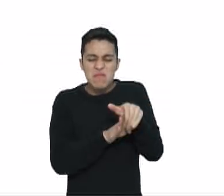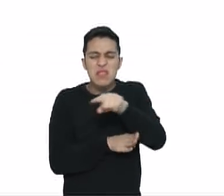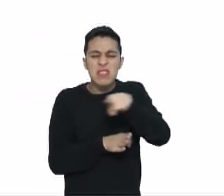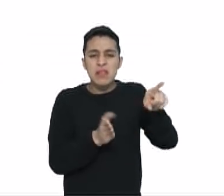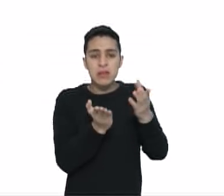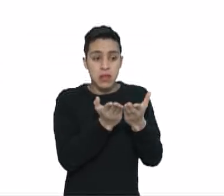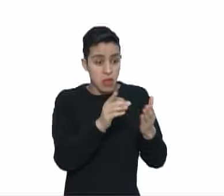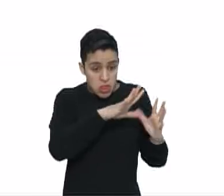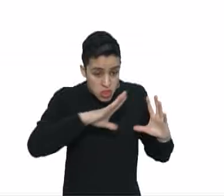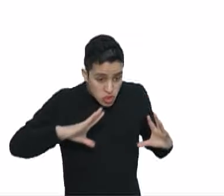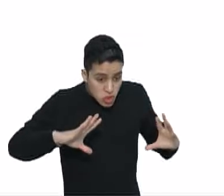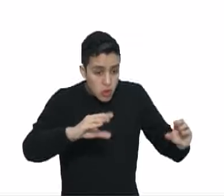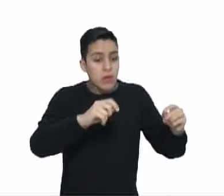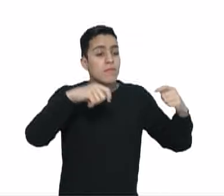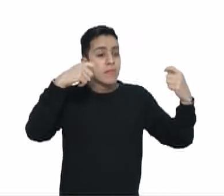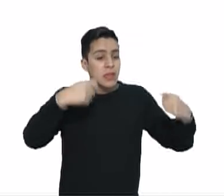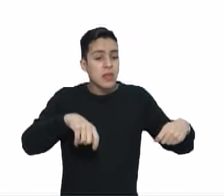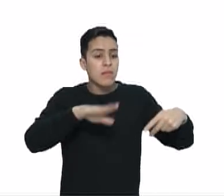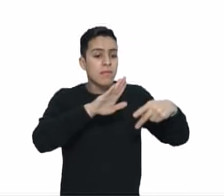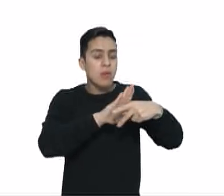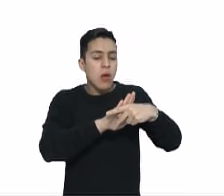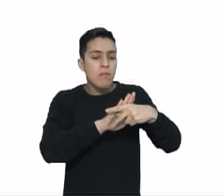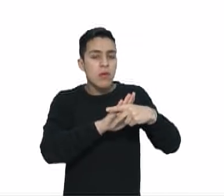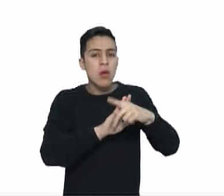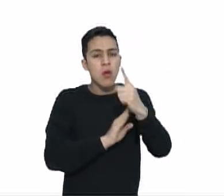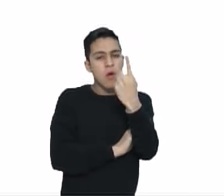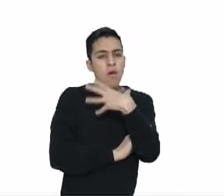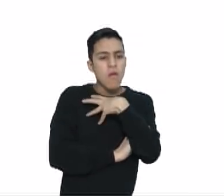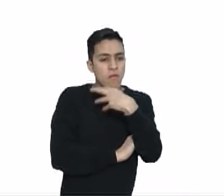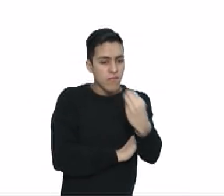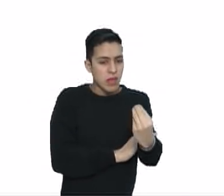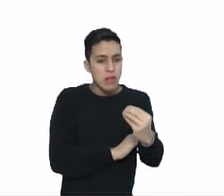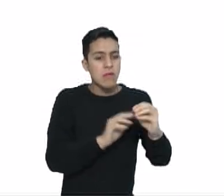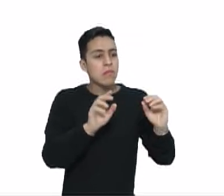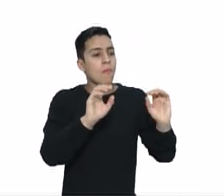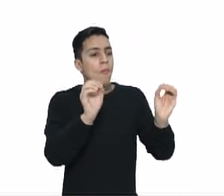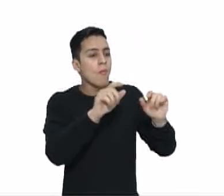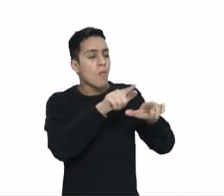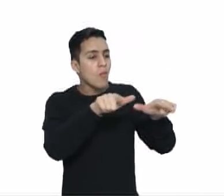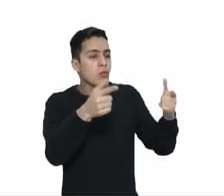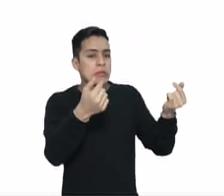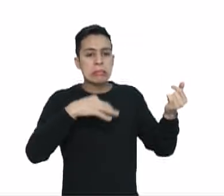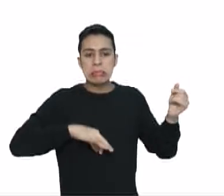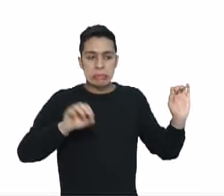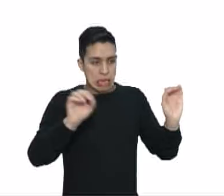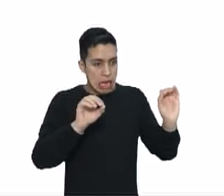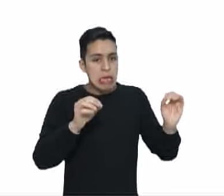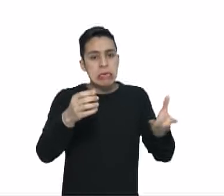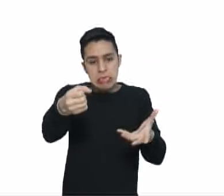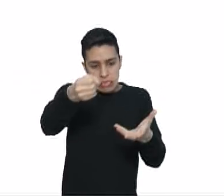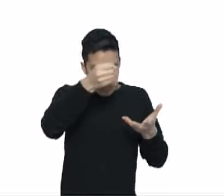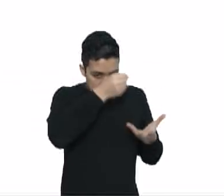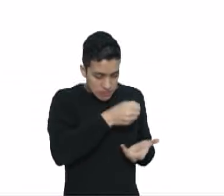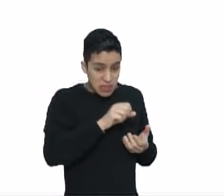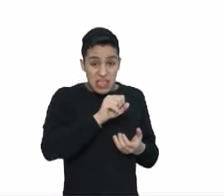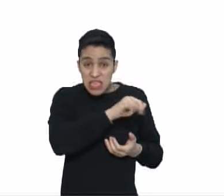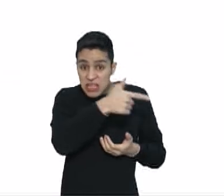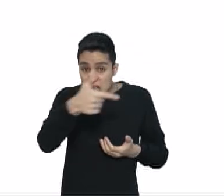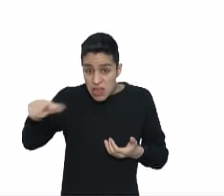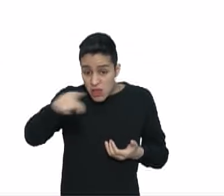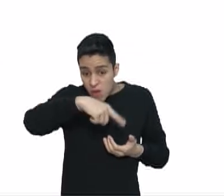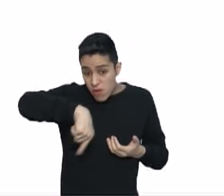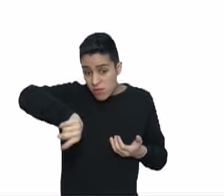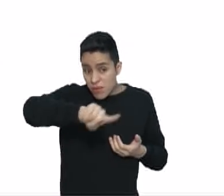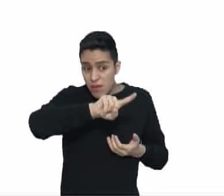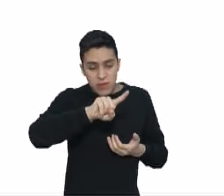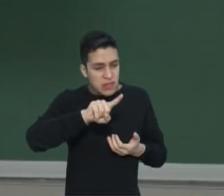deixar a igreja em testamento a parte de um filho. Então um filho ficava sem herança. E caso não tivesse descendente, deveria nomeá-la